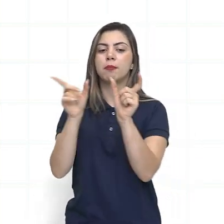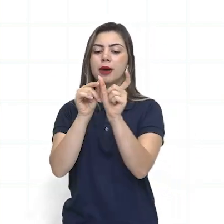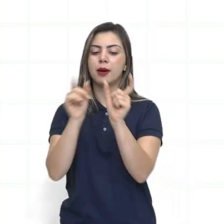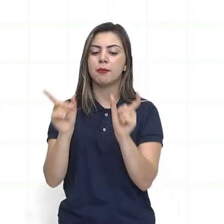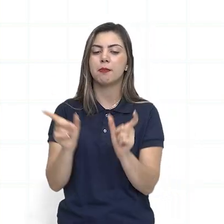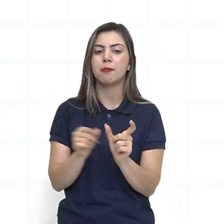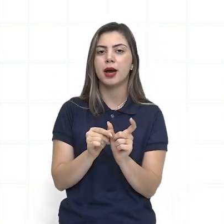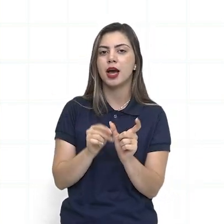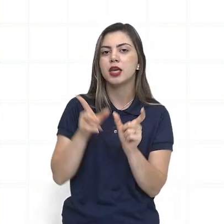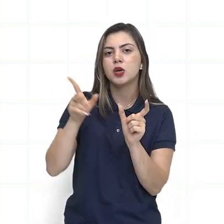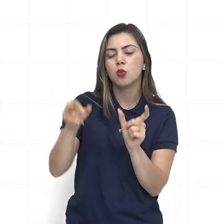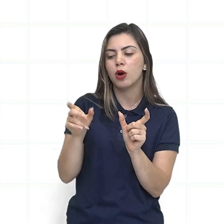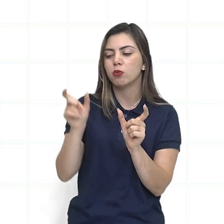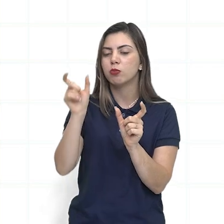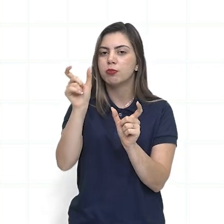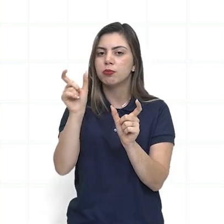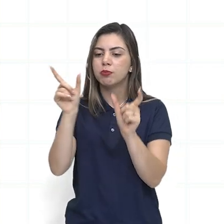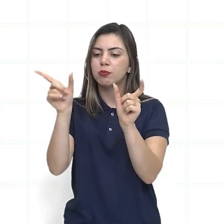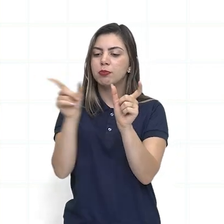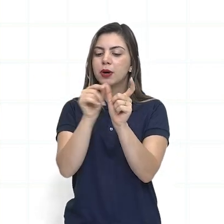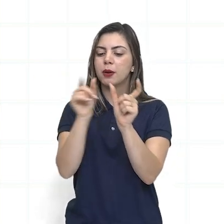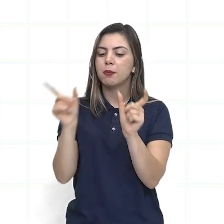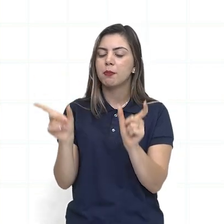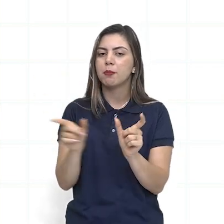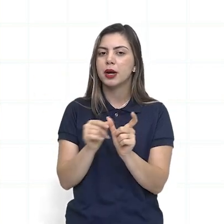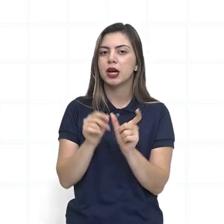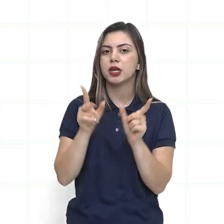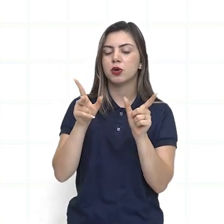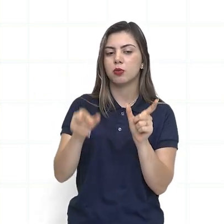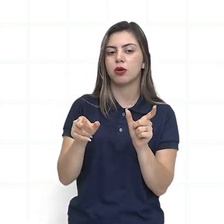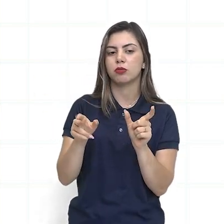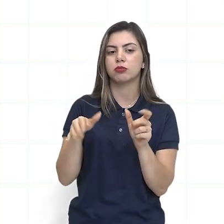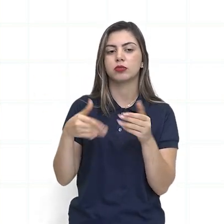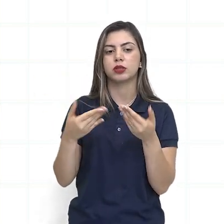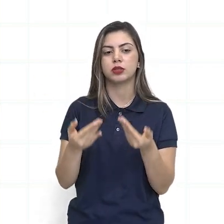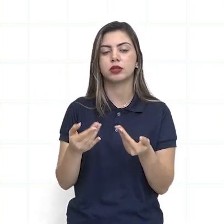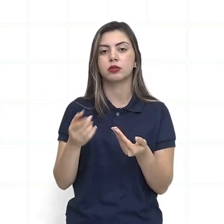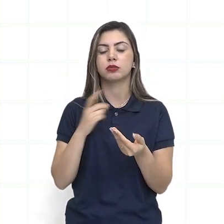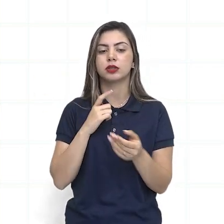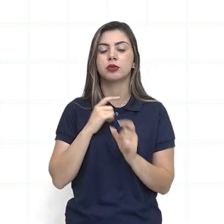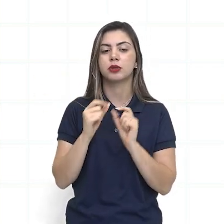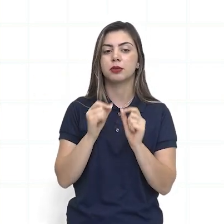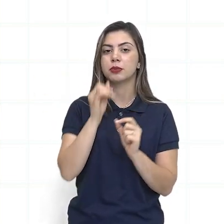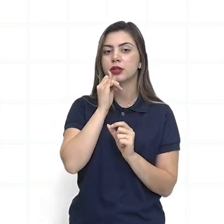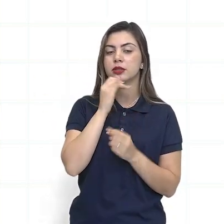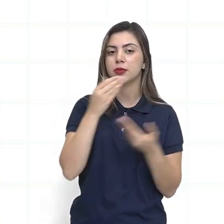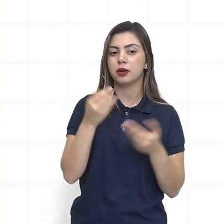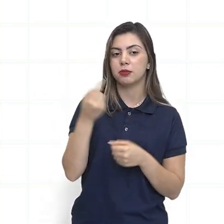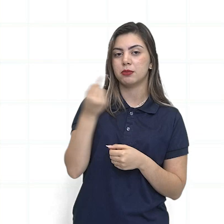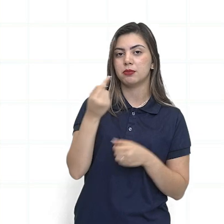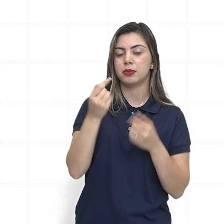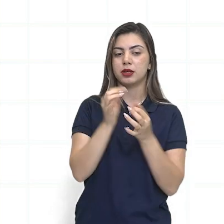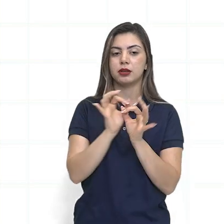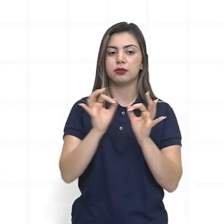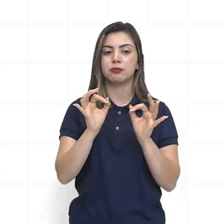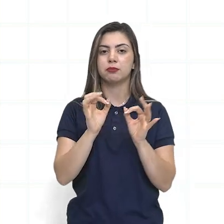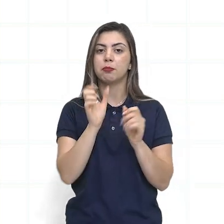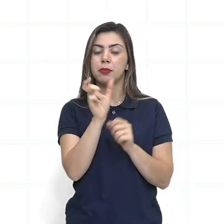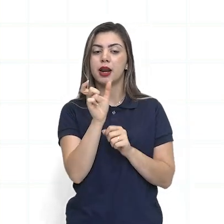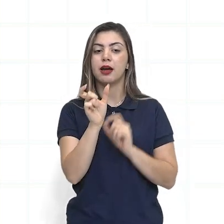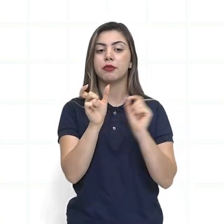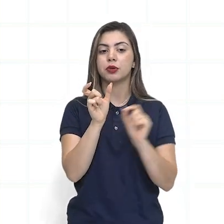prefixo, certo? Então, eu tenho como palavra primitiva fiel. Essa aqui é a minha palavra